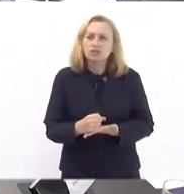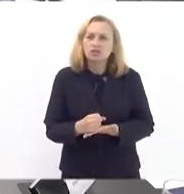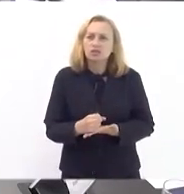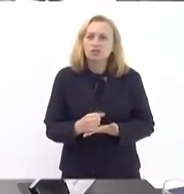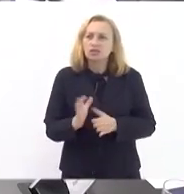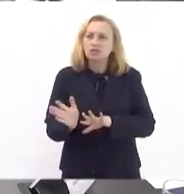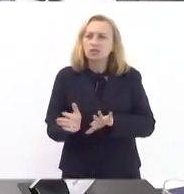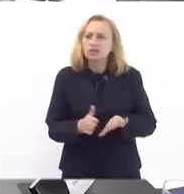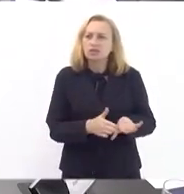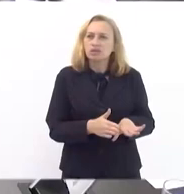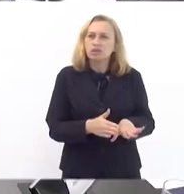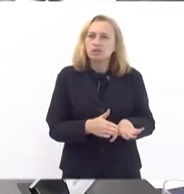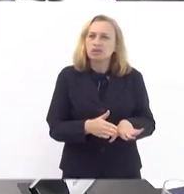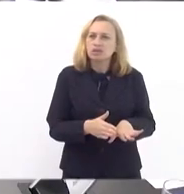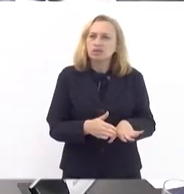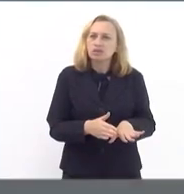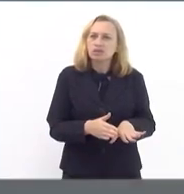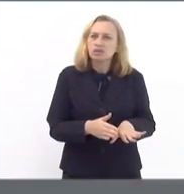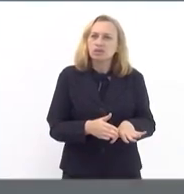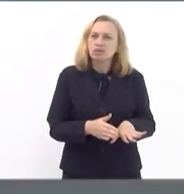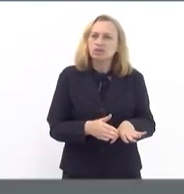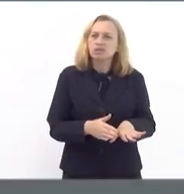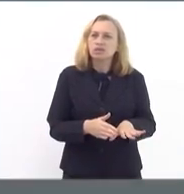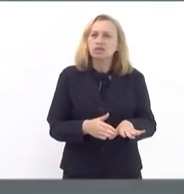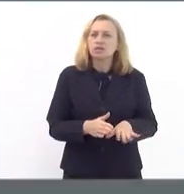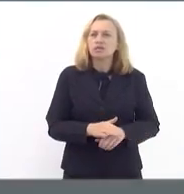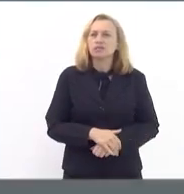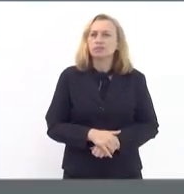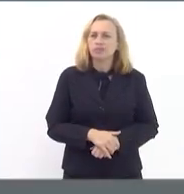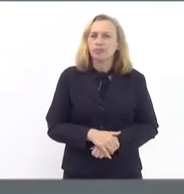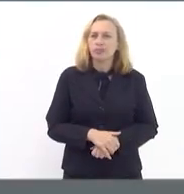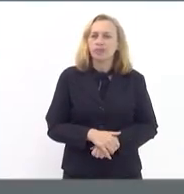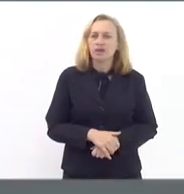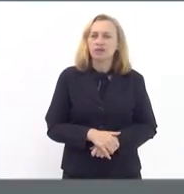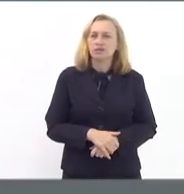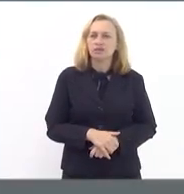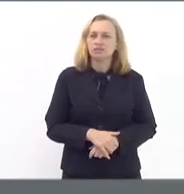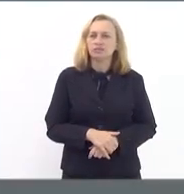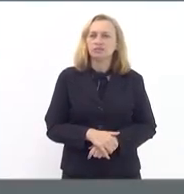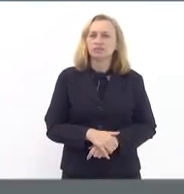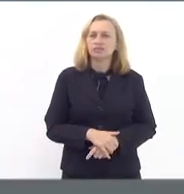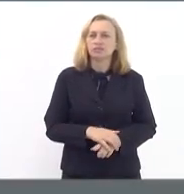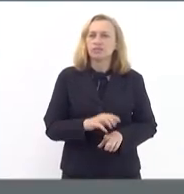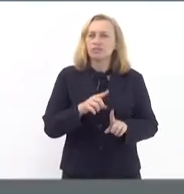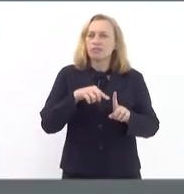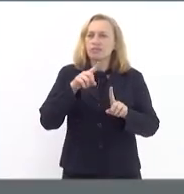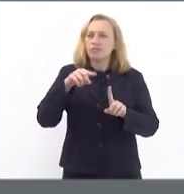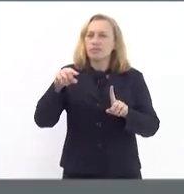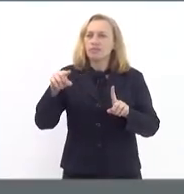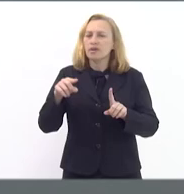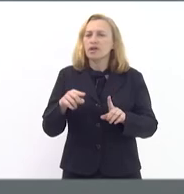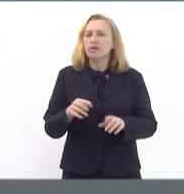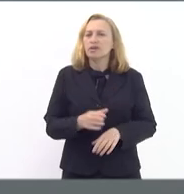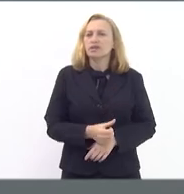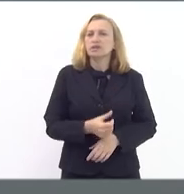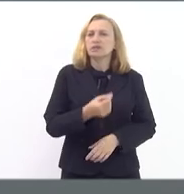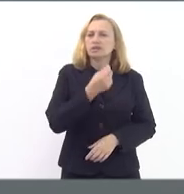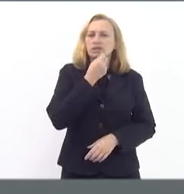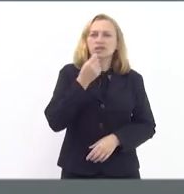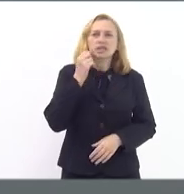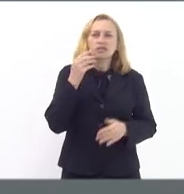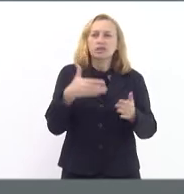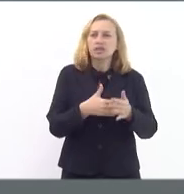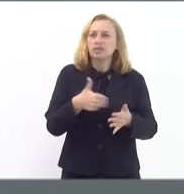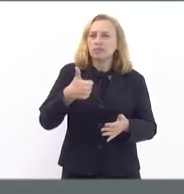Oi e aí a gente vai a gente passa agora para as nossas estatísticas desses últimos desses últimos seis meses de Setembro a